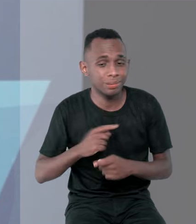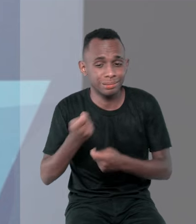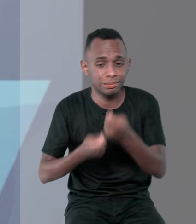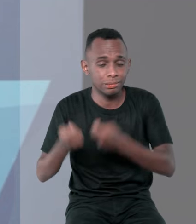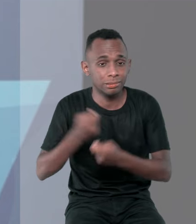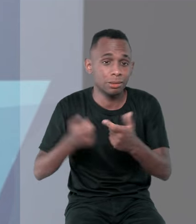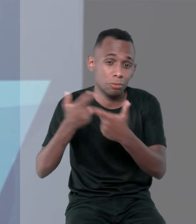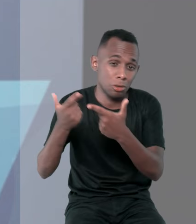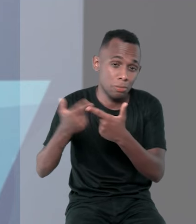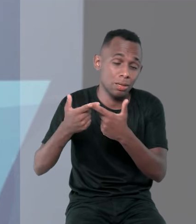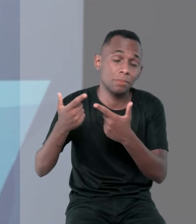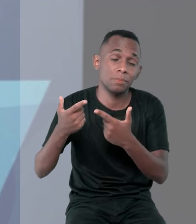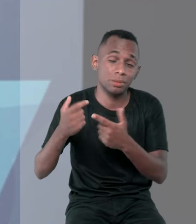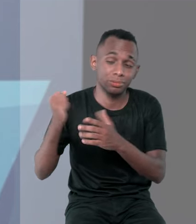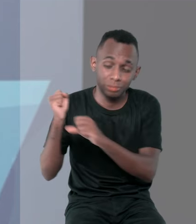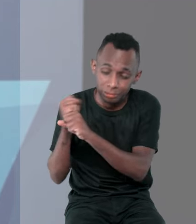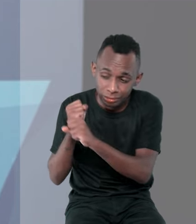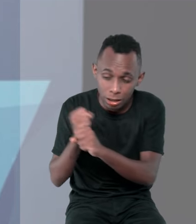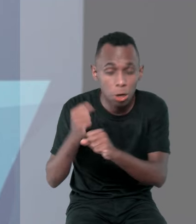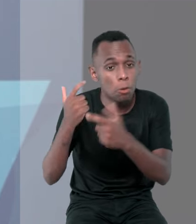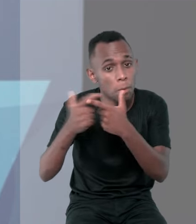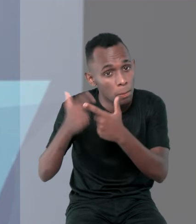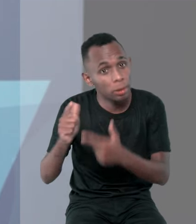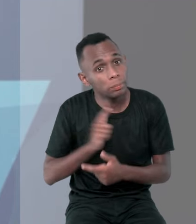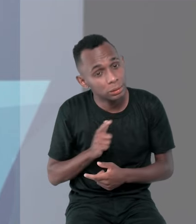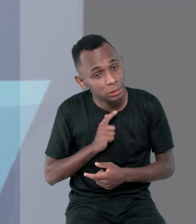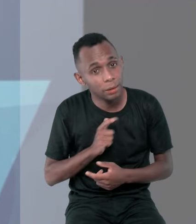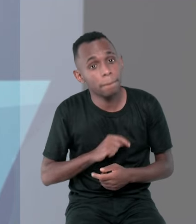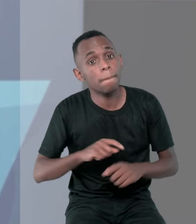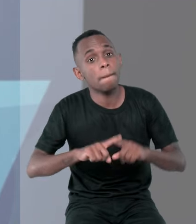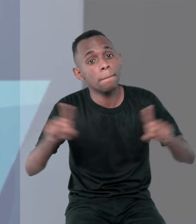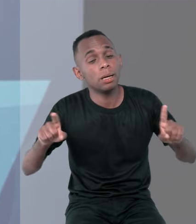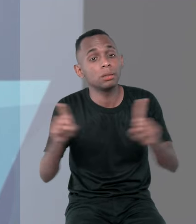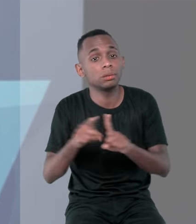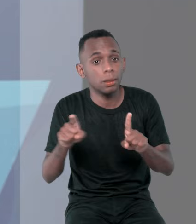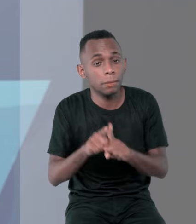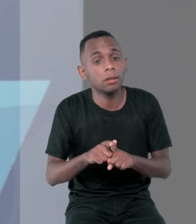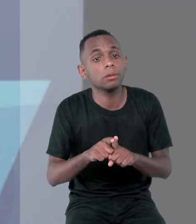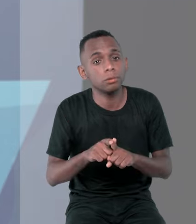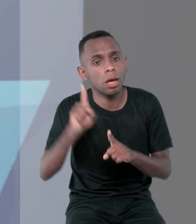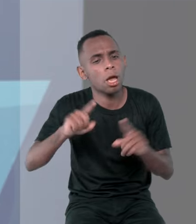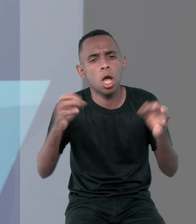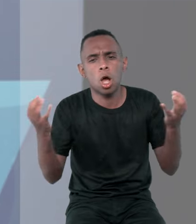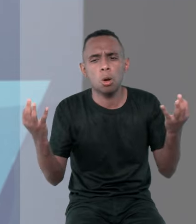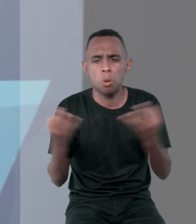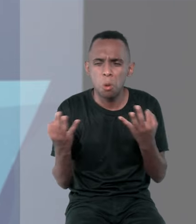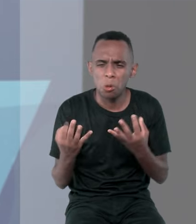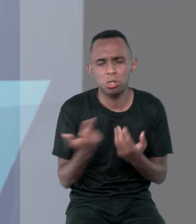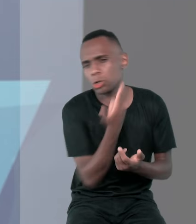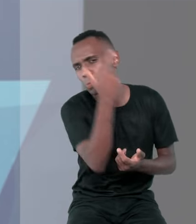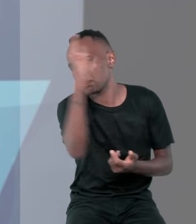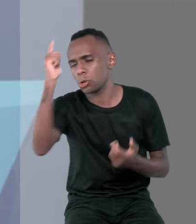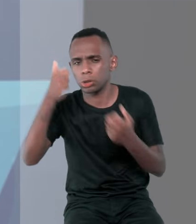econômico há muitos anos e que tem sérios problemas, mas que também são ótimos em outras